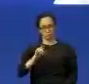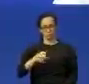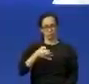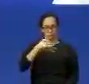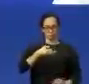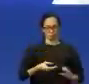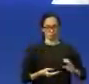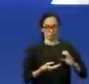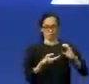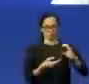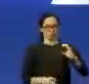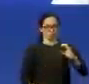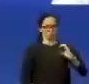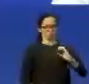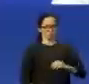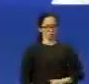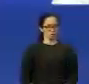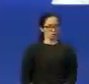correta, C.